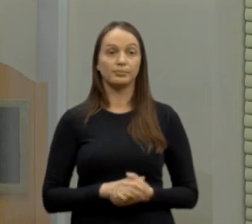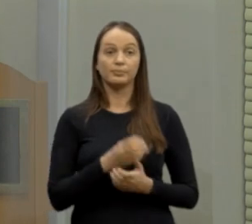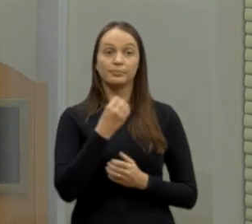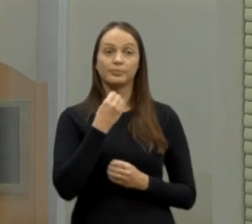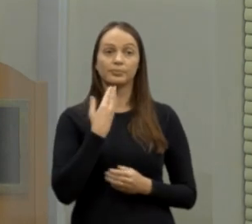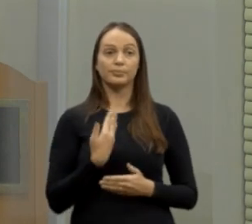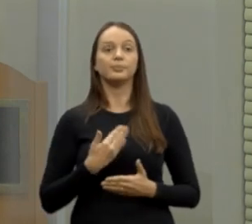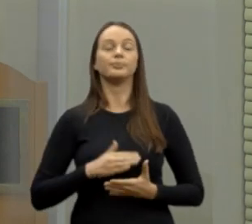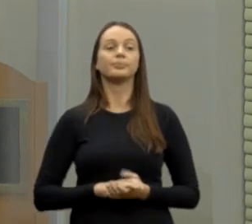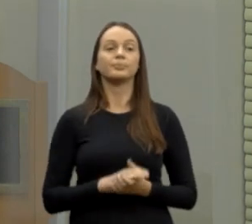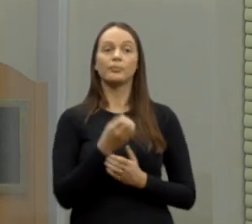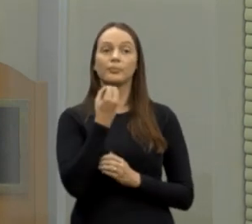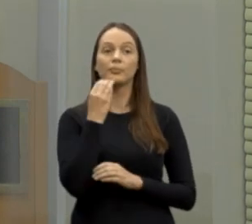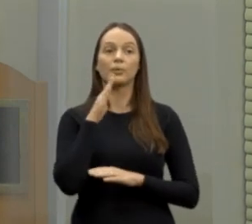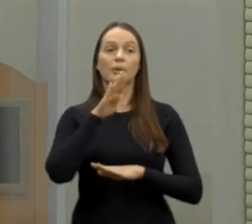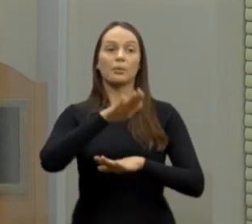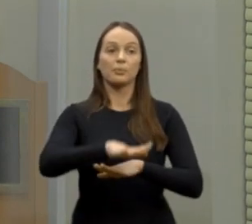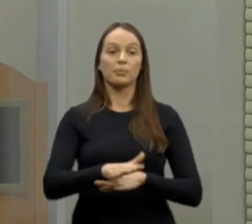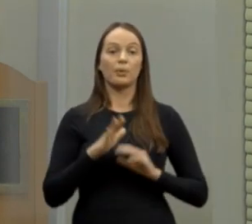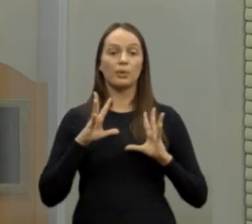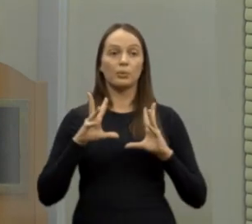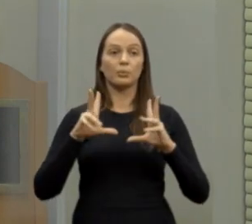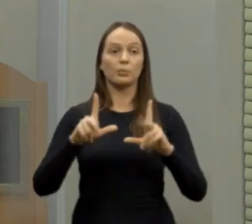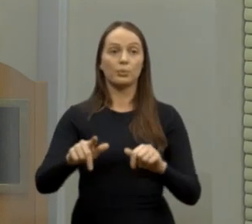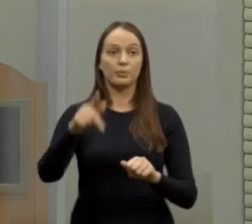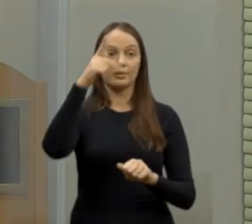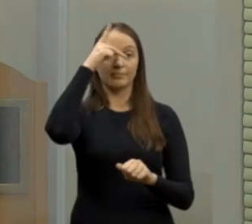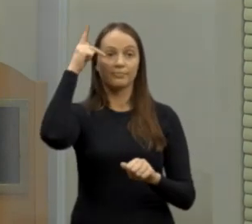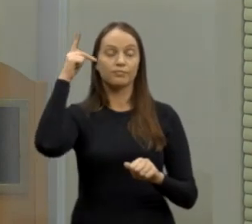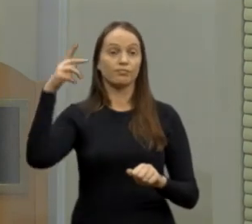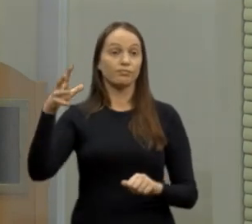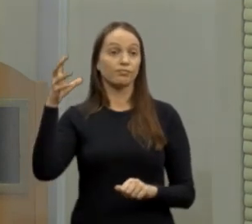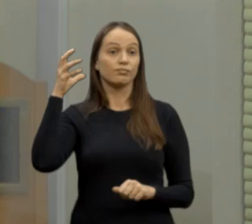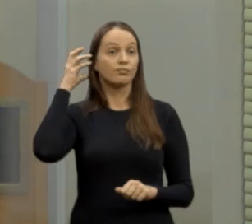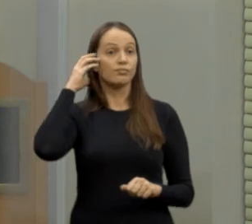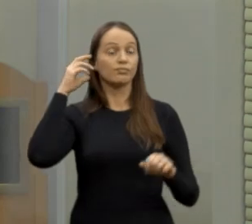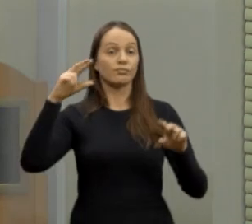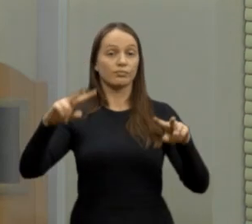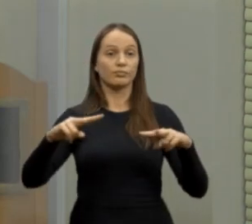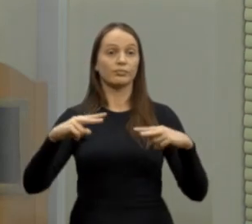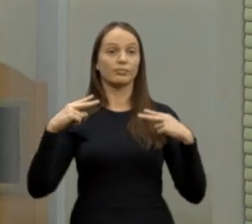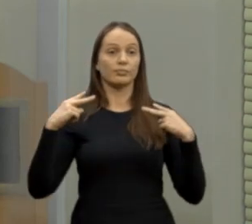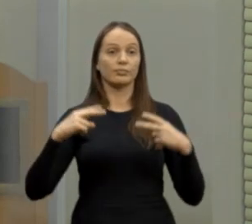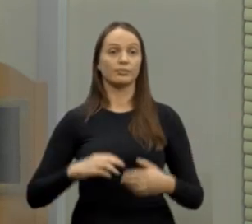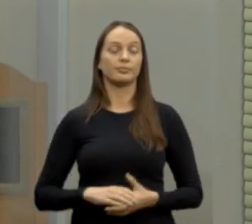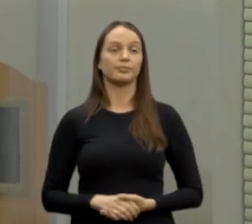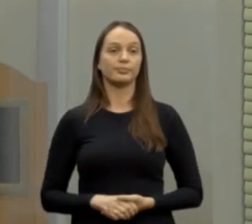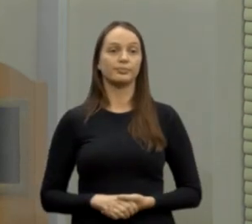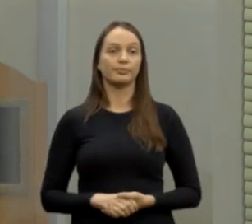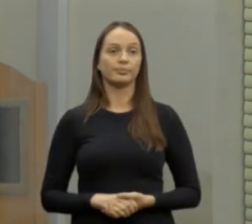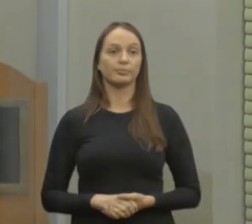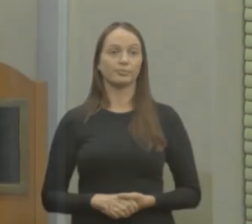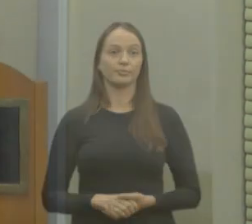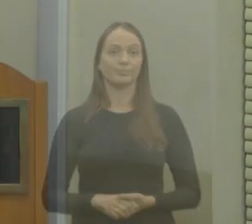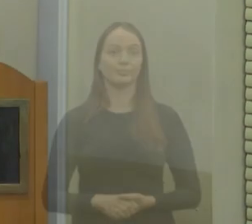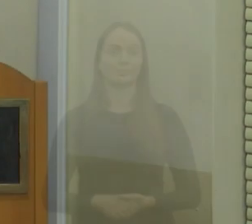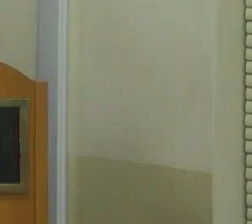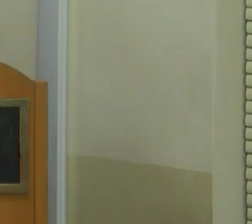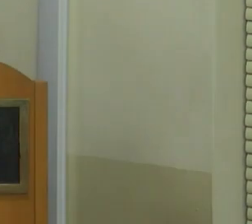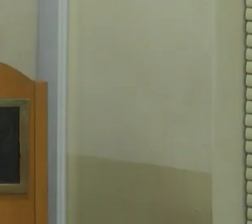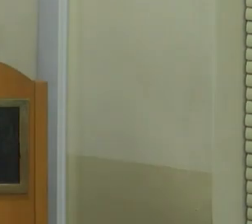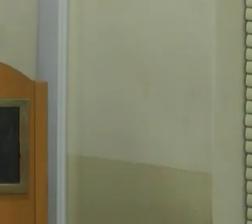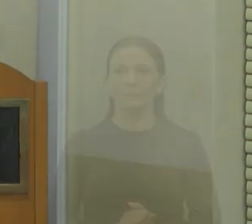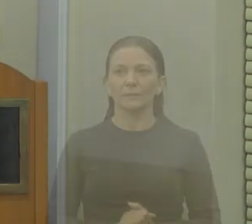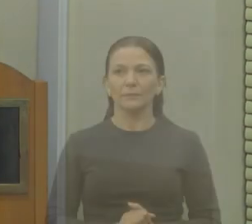bom Boa tarde a todas as pessoas que nos ouvem quem nos assiste quem está aqui no plenário que semana é